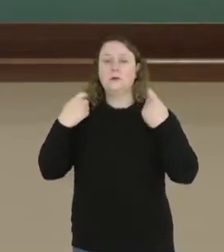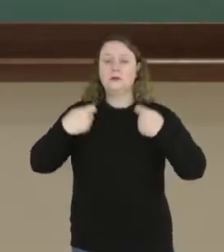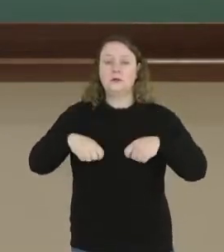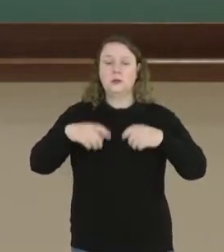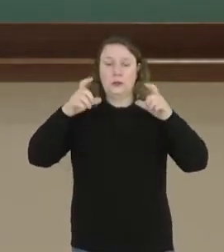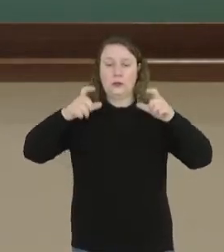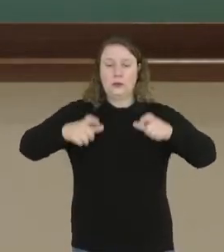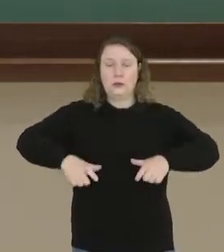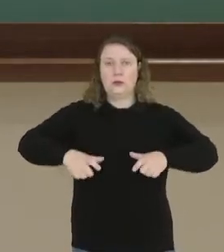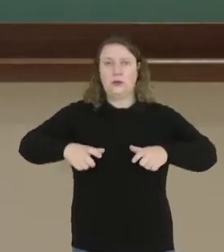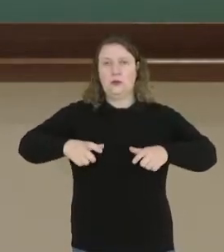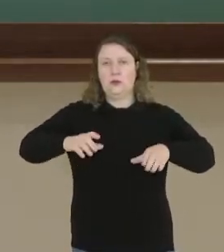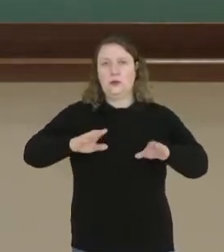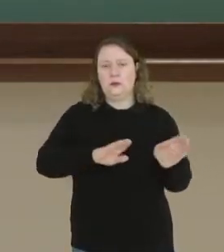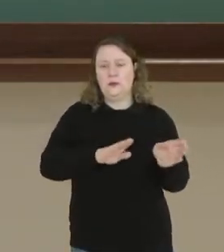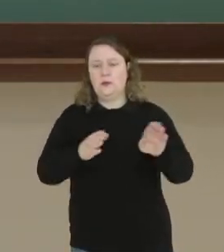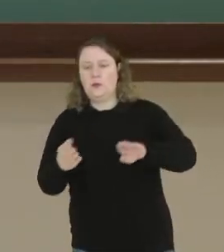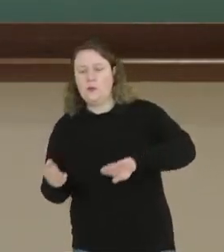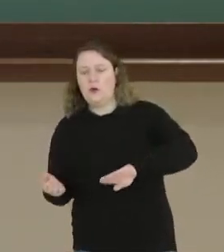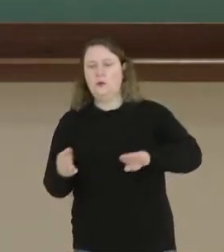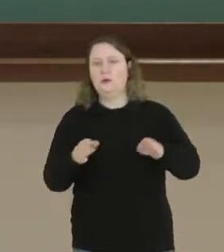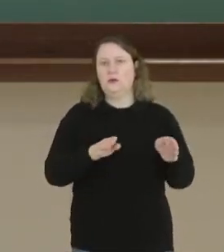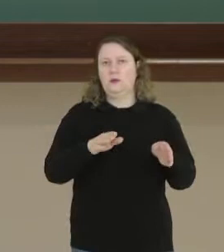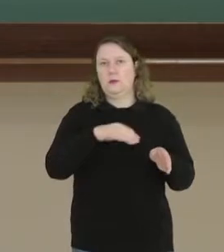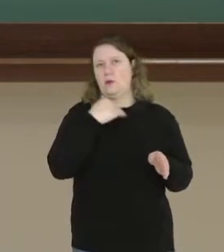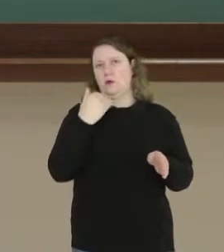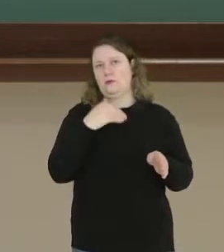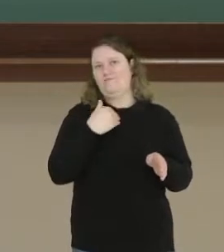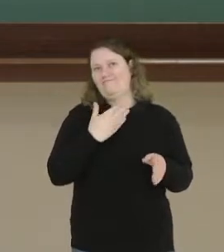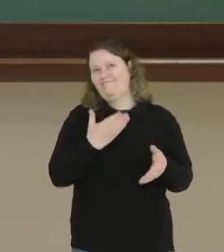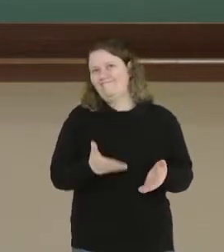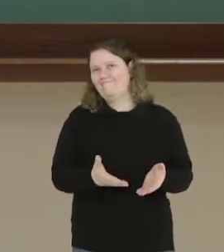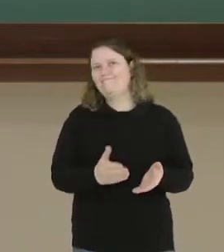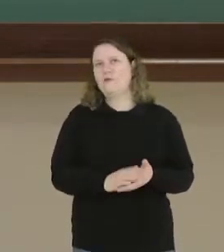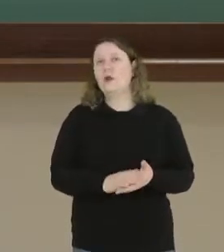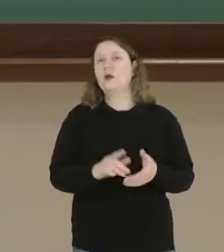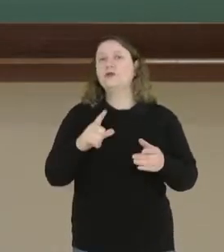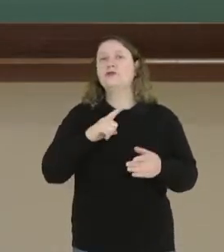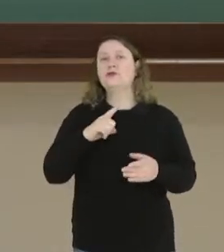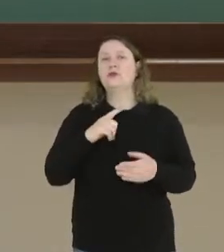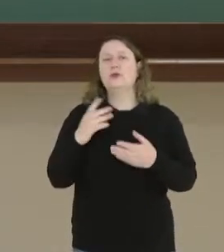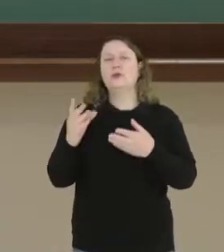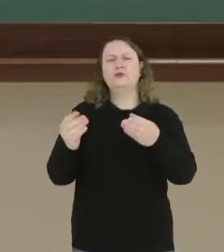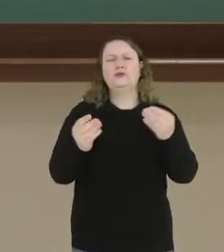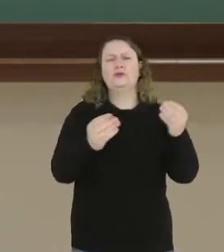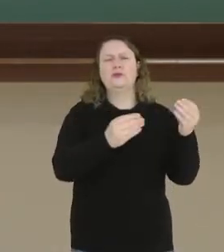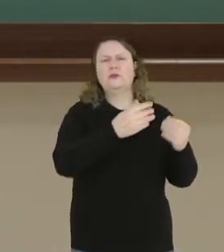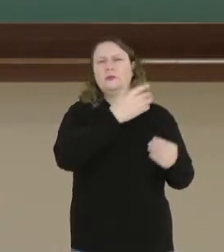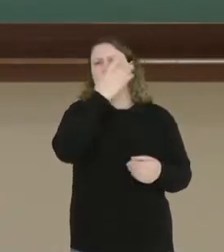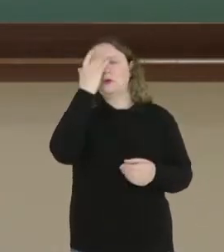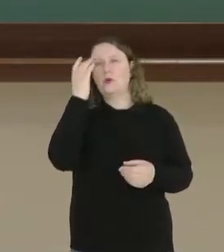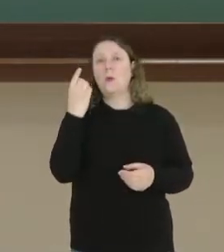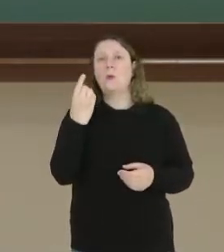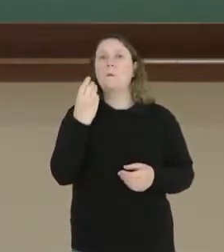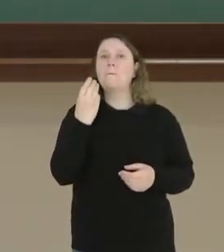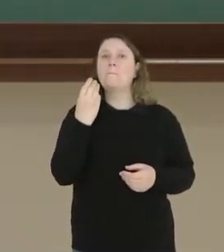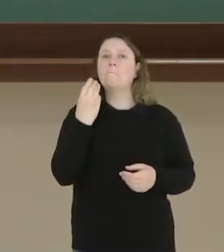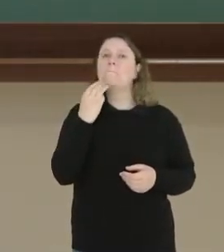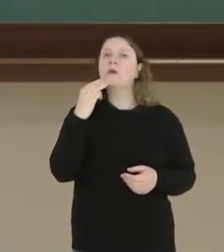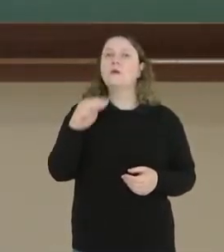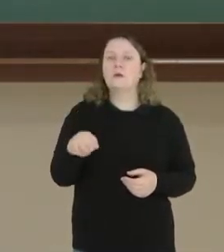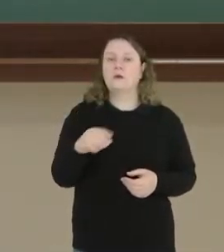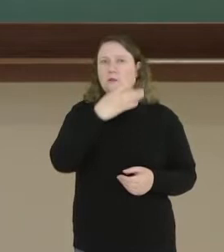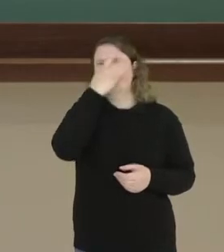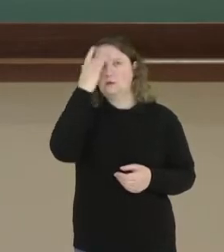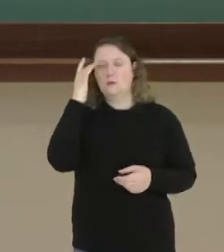de Roma, do Império, né, da cidade, só da cidade, hein? Era mais de 1 milhão de habitantes. Para expandir ali os